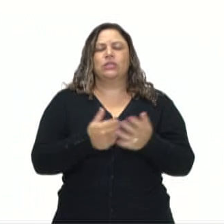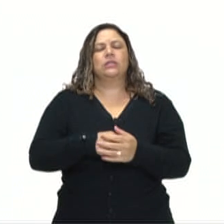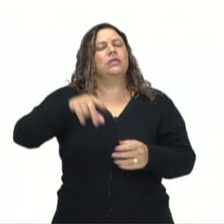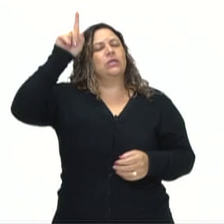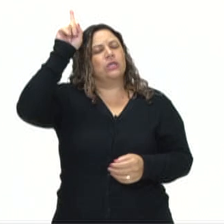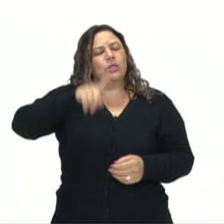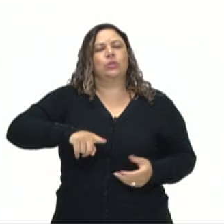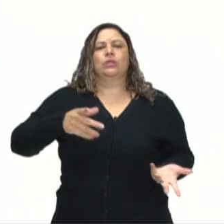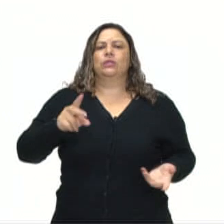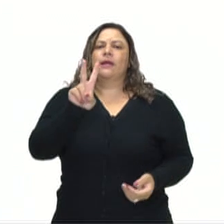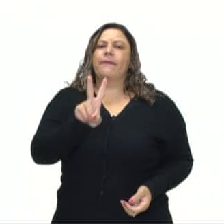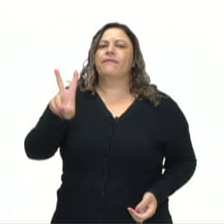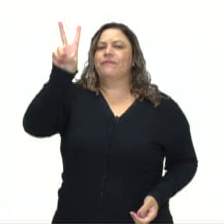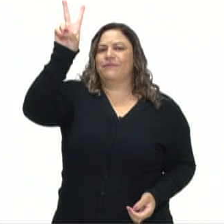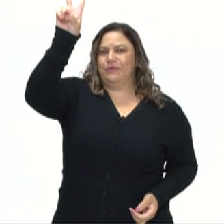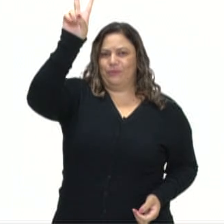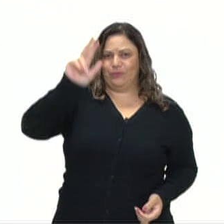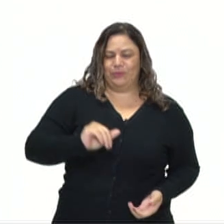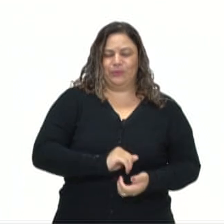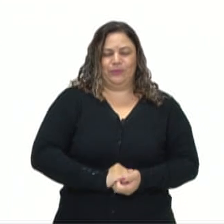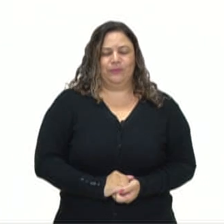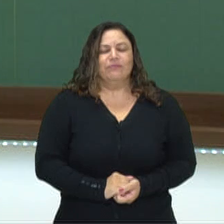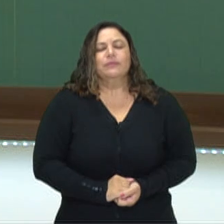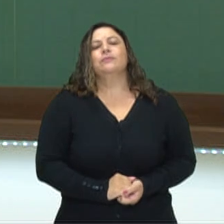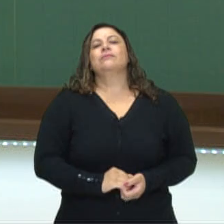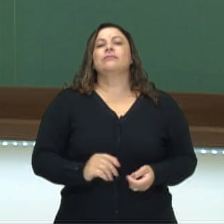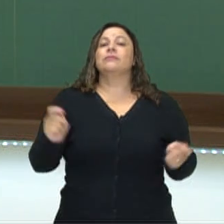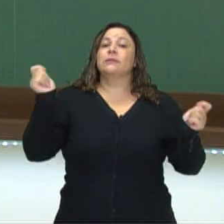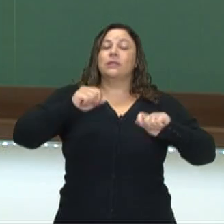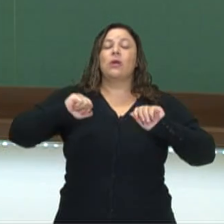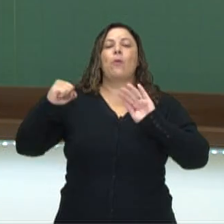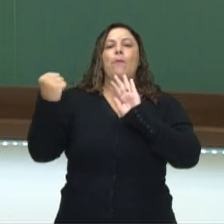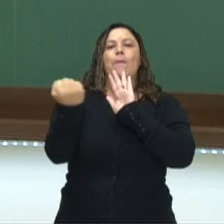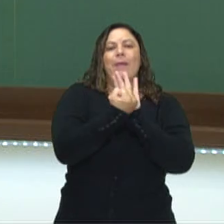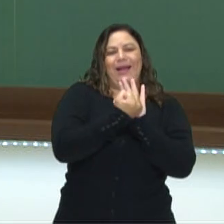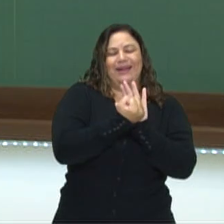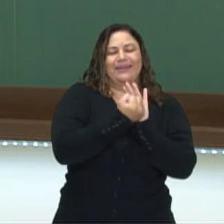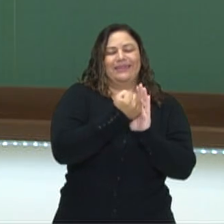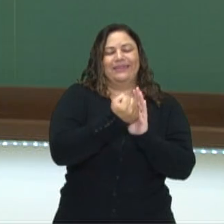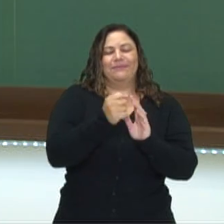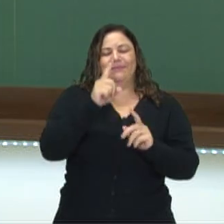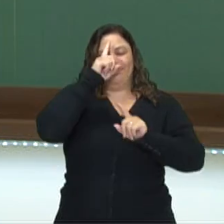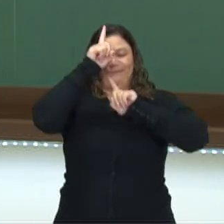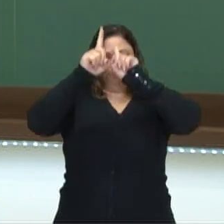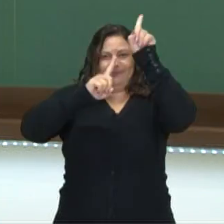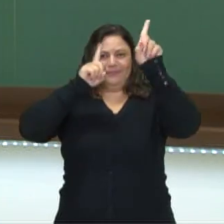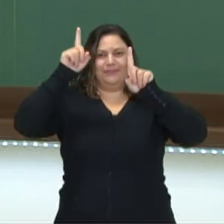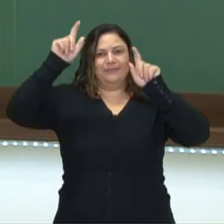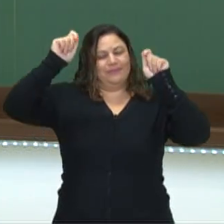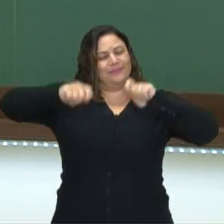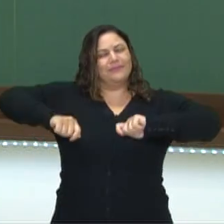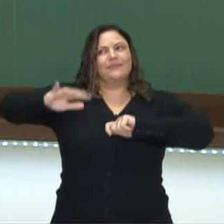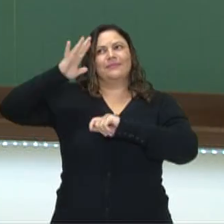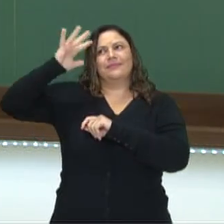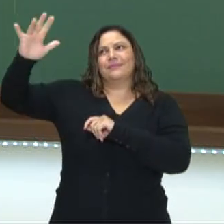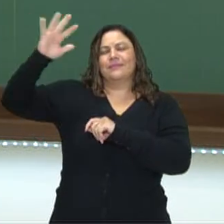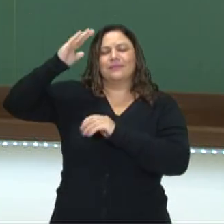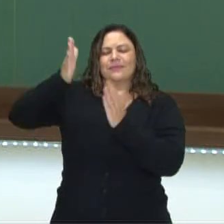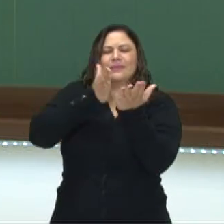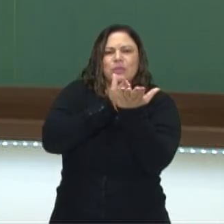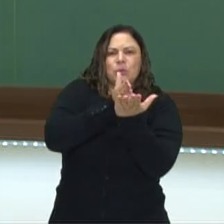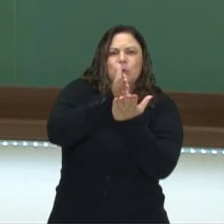Então, uma frase de Aristóteles que simboliza justamente essa ideia. Como seguir por um caminho